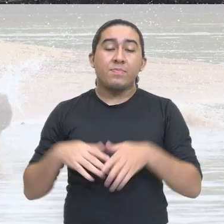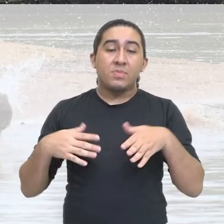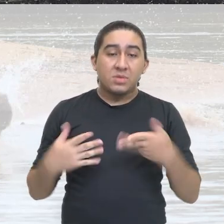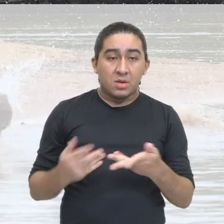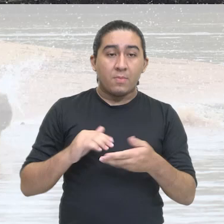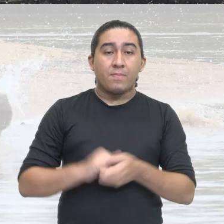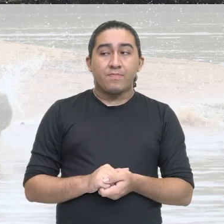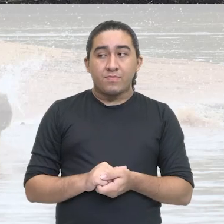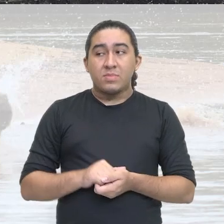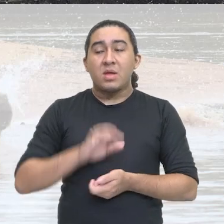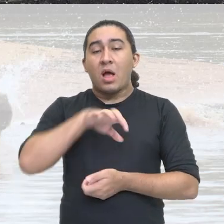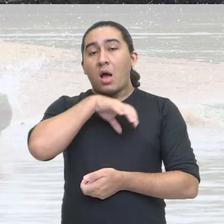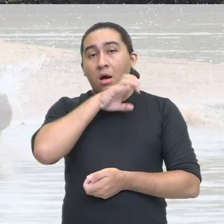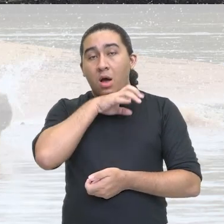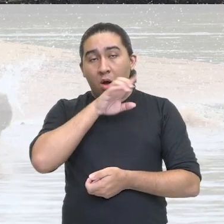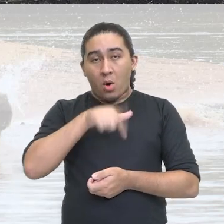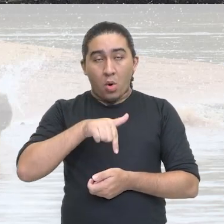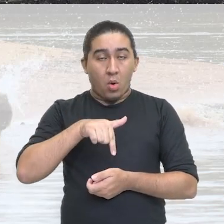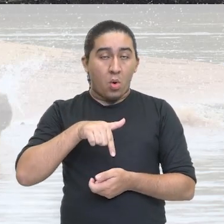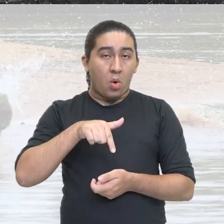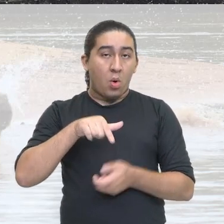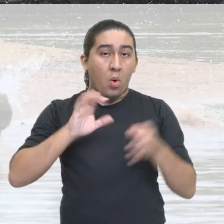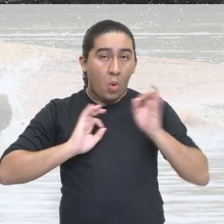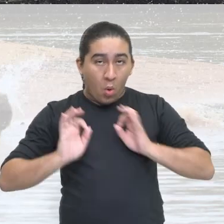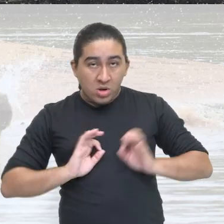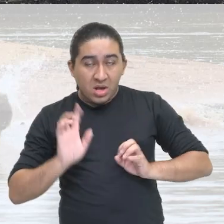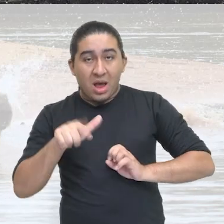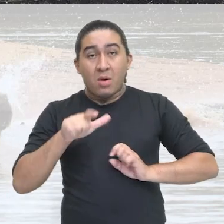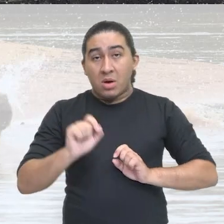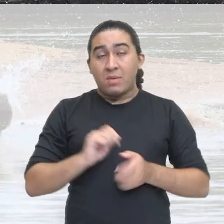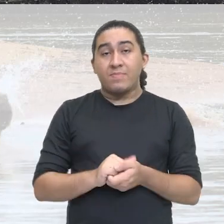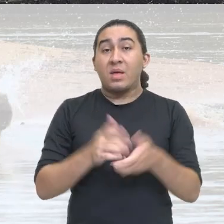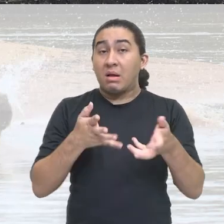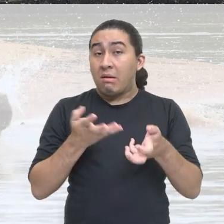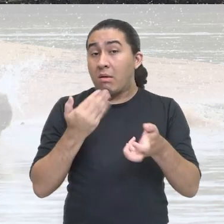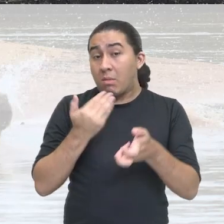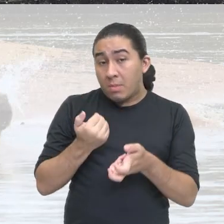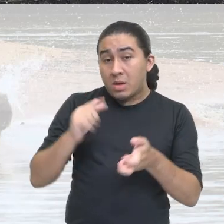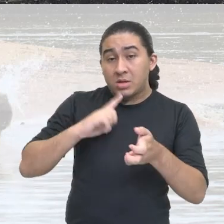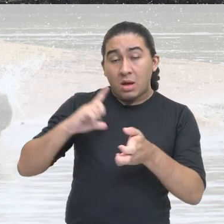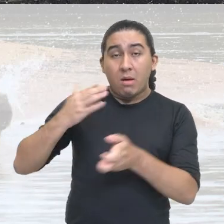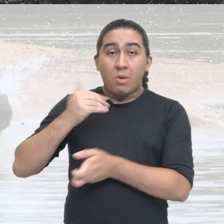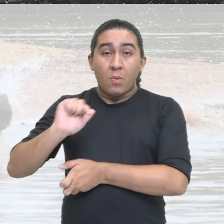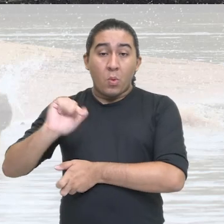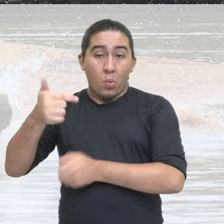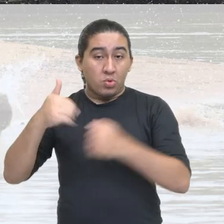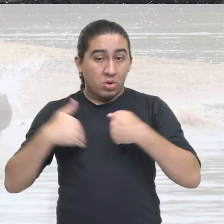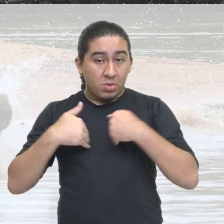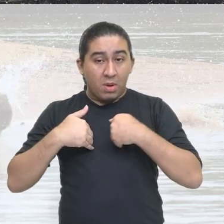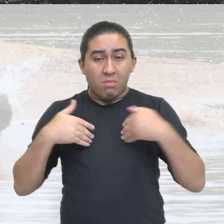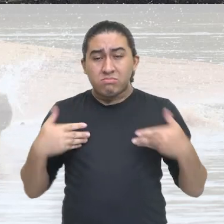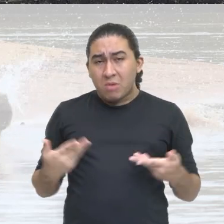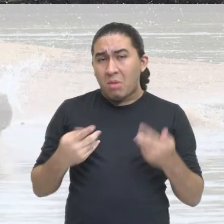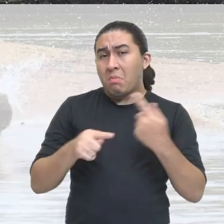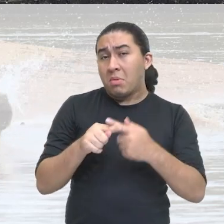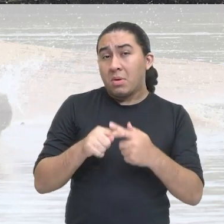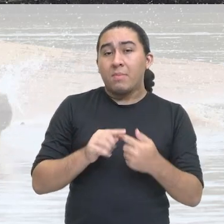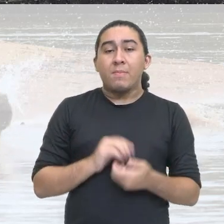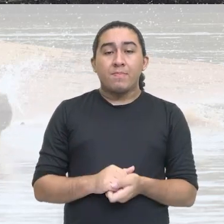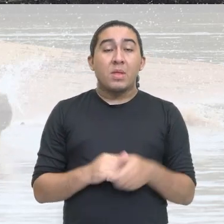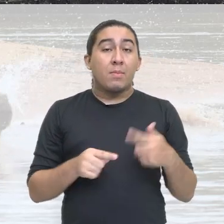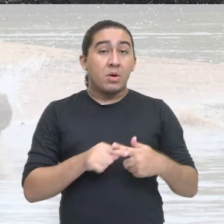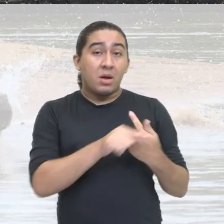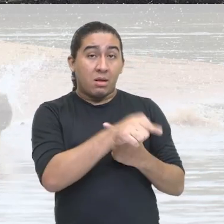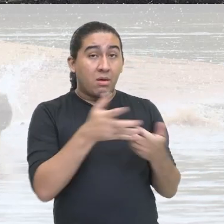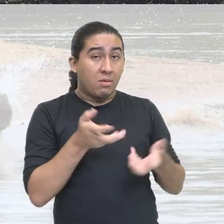Predador né Ela é uma espécie Predador e se alimenta de uma outra presa se alimenta por quê Porque ela